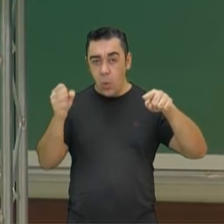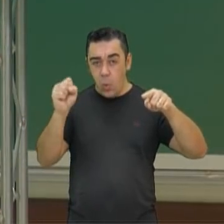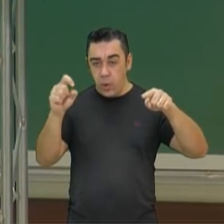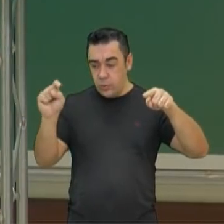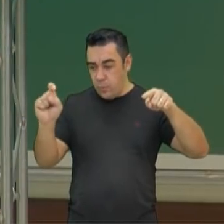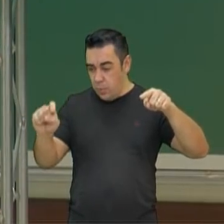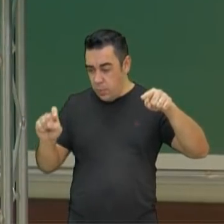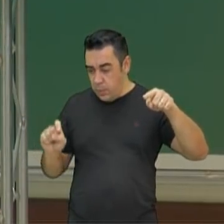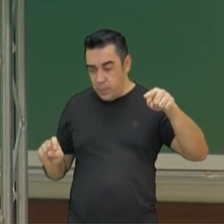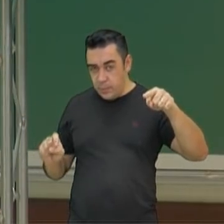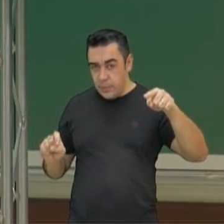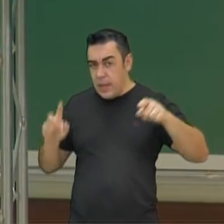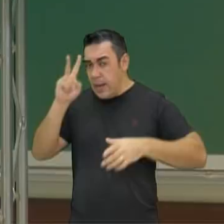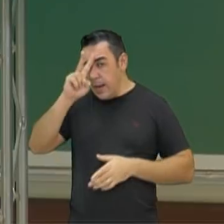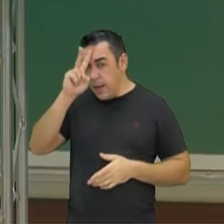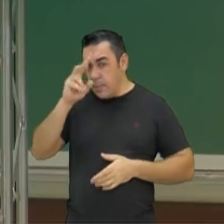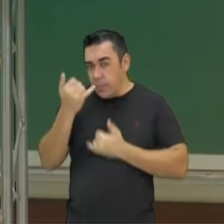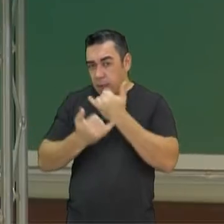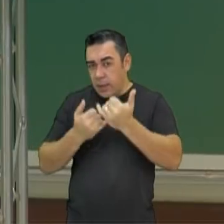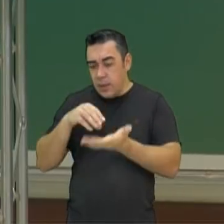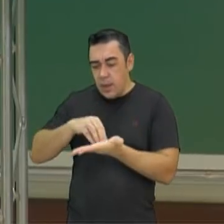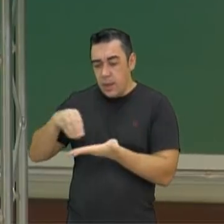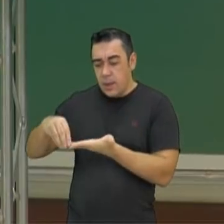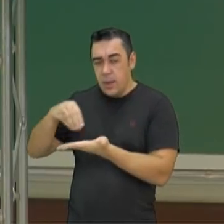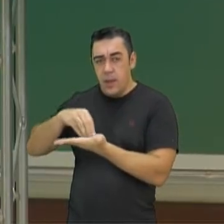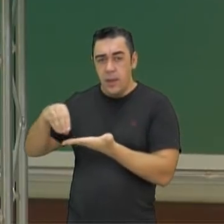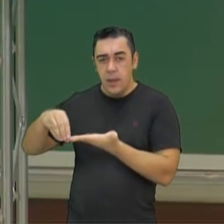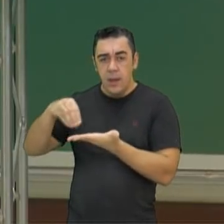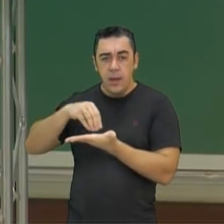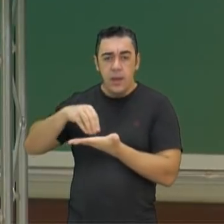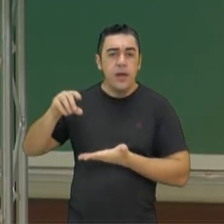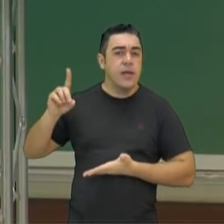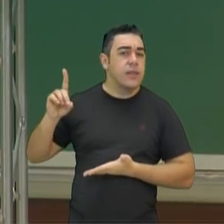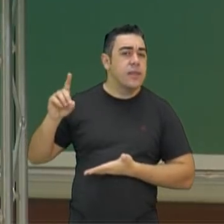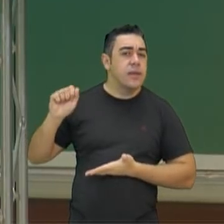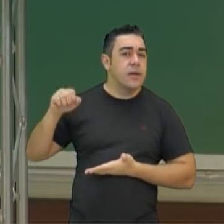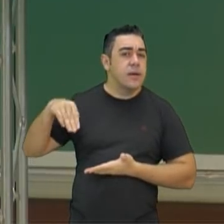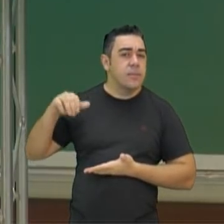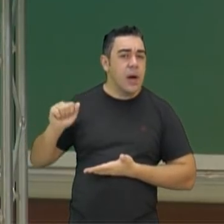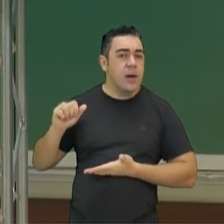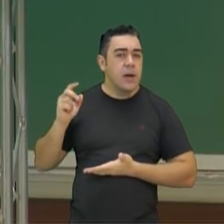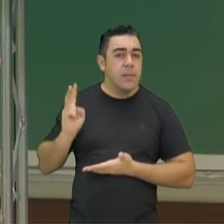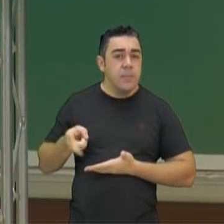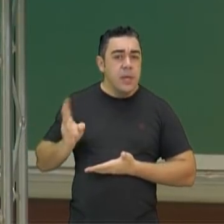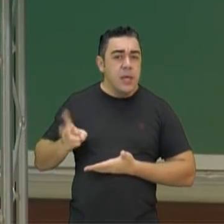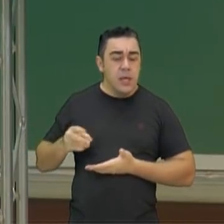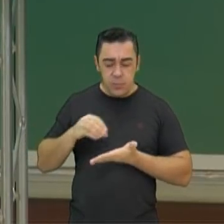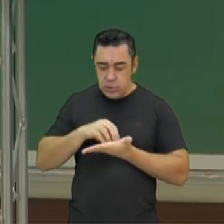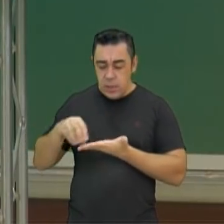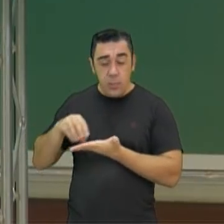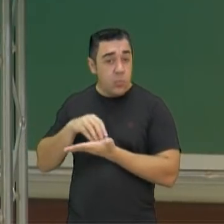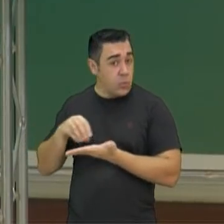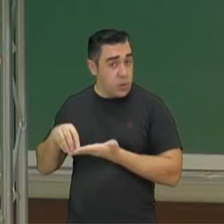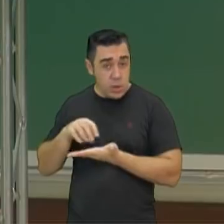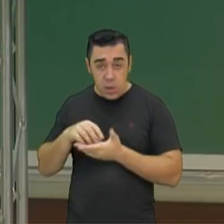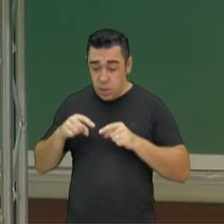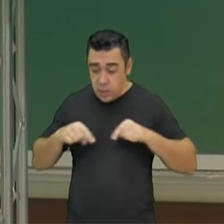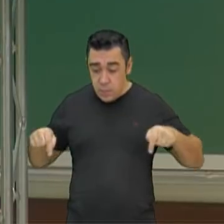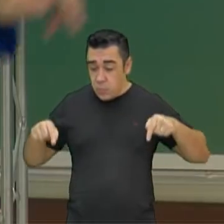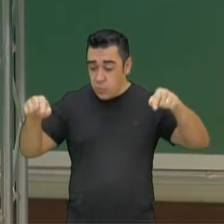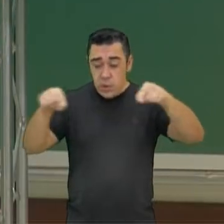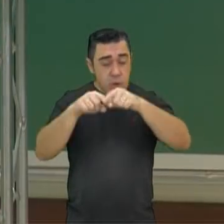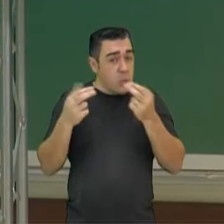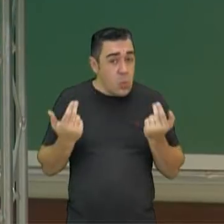tabuleiro. Então, lembra que eu falei lá? Na dama, a gente vai estar usando o mesmo tabuleiro. Então, se você comparar, os tabuleiros são iguais. Só tem que cuidar com